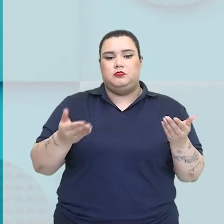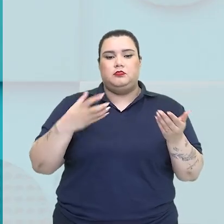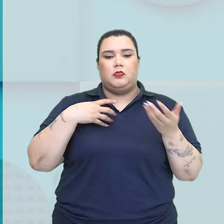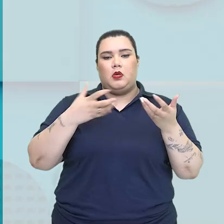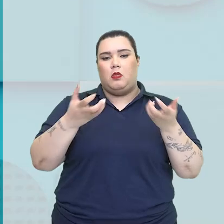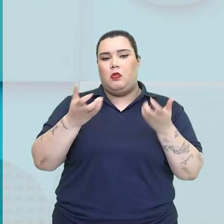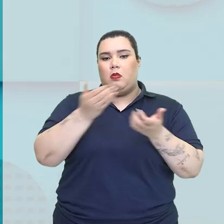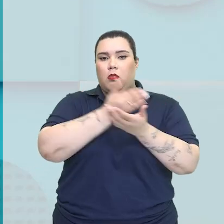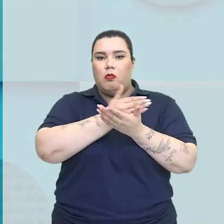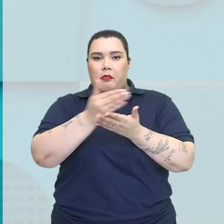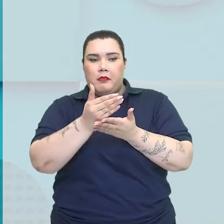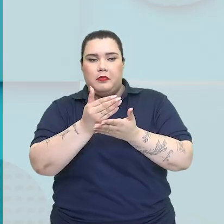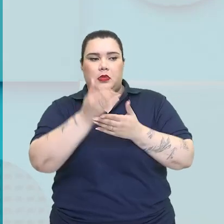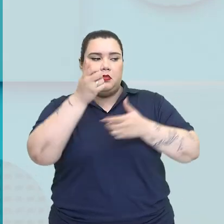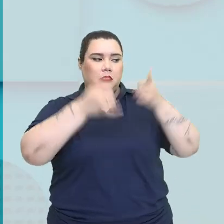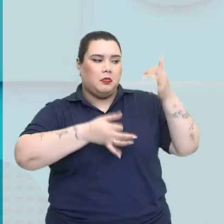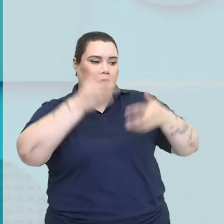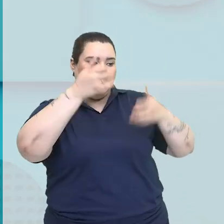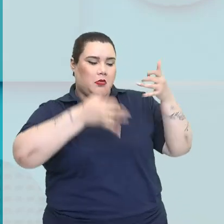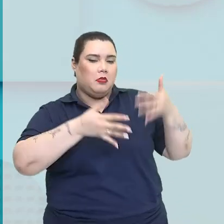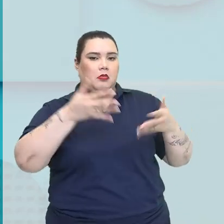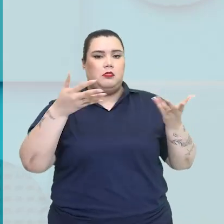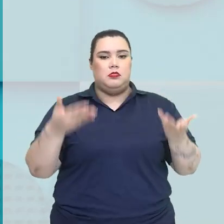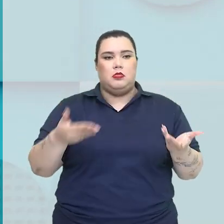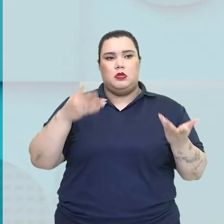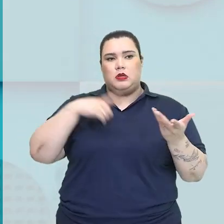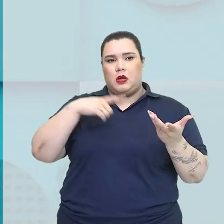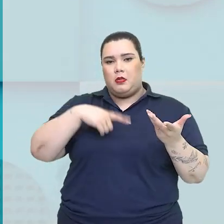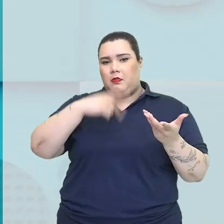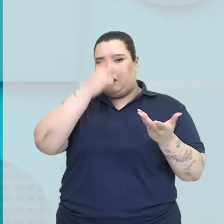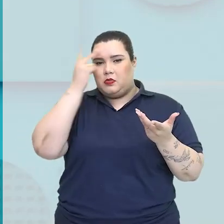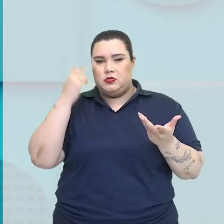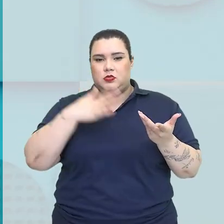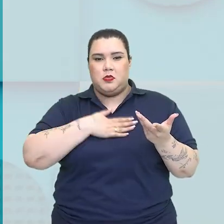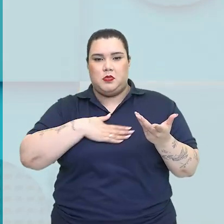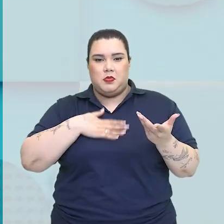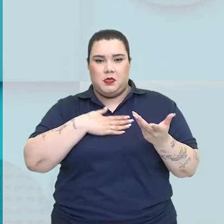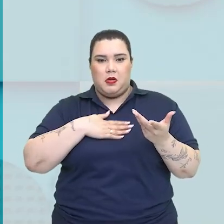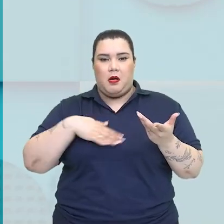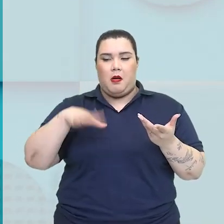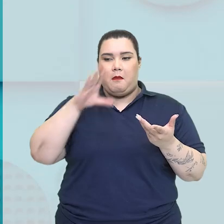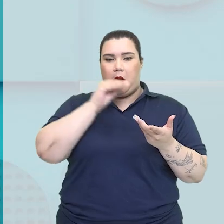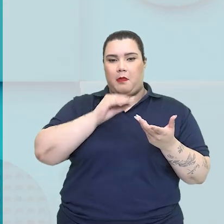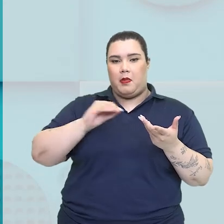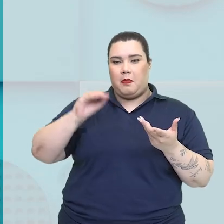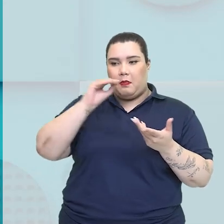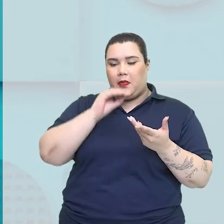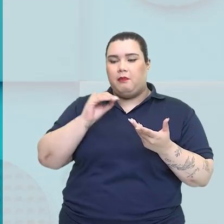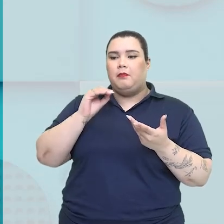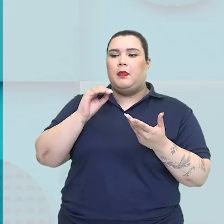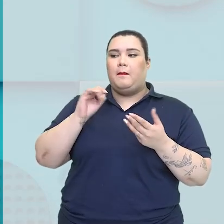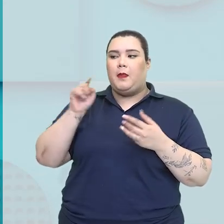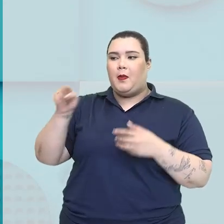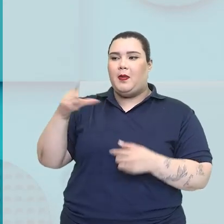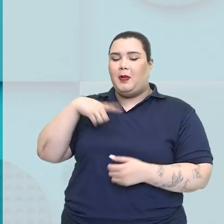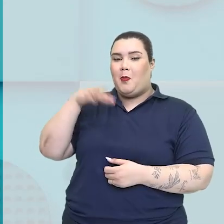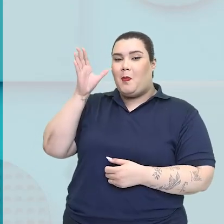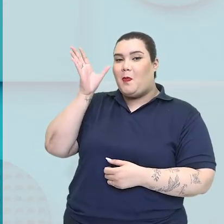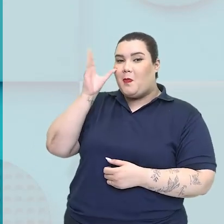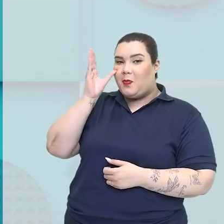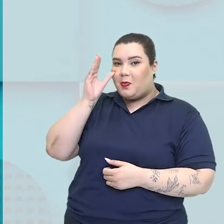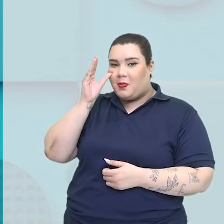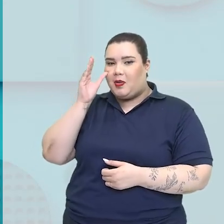queria começar a falar. Tem gente que gosta, né, de falar algo só para deixar o outro curioso, né?